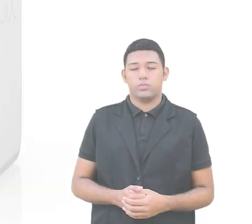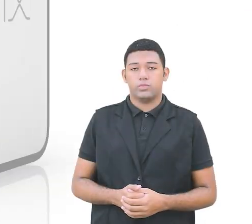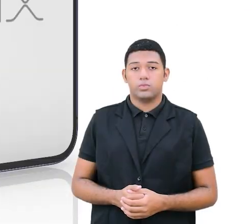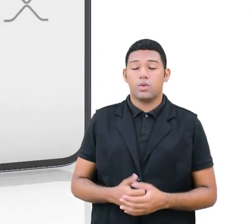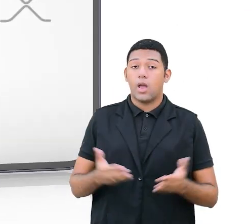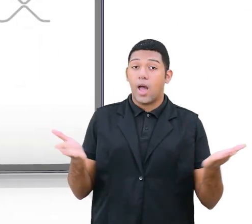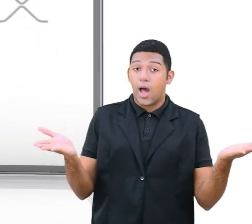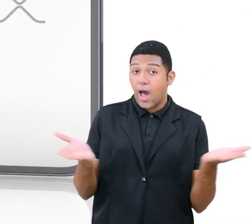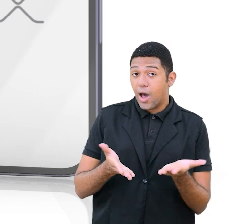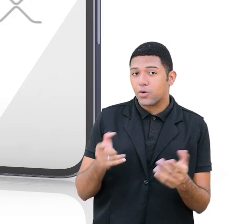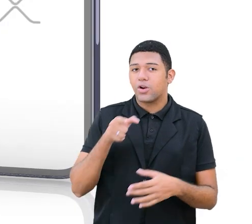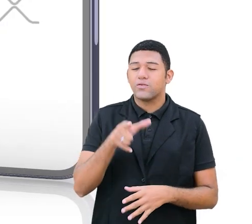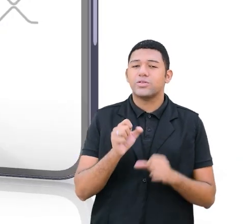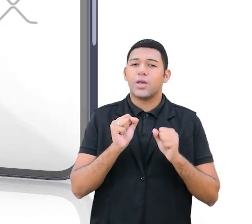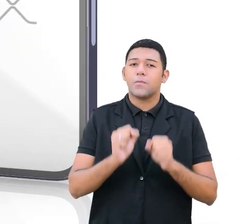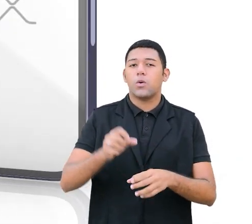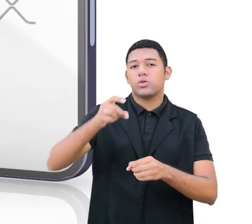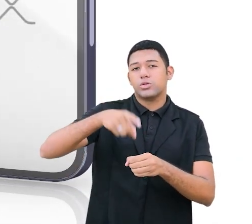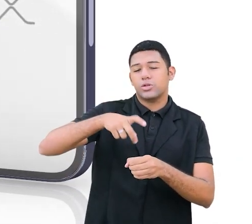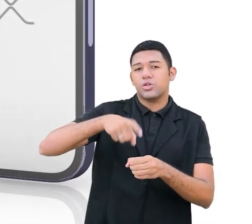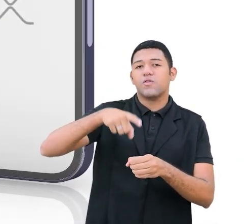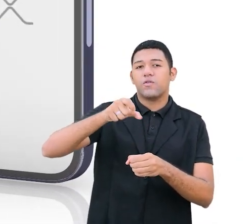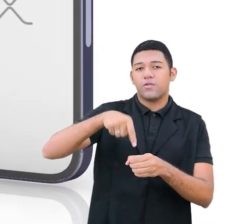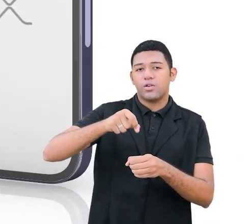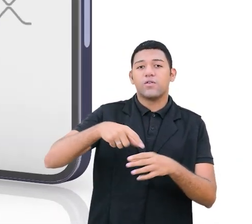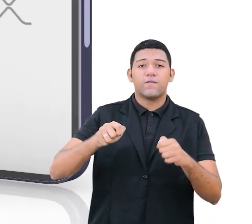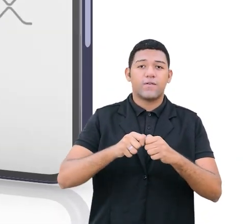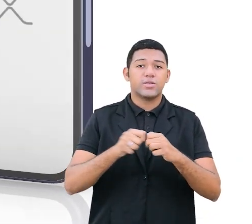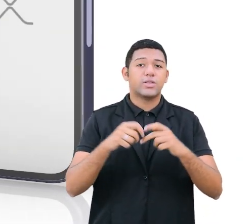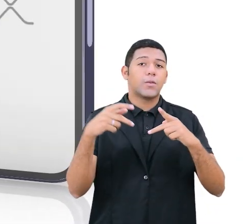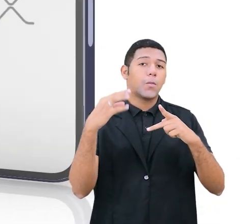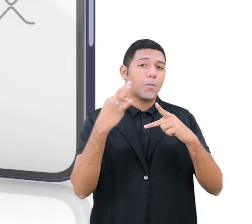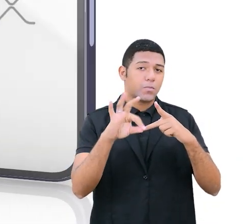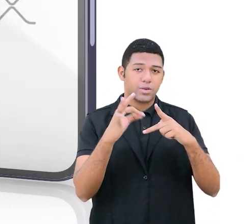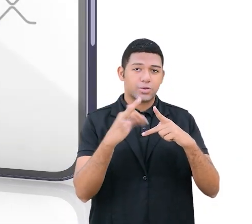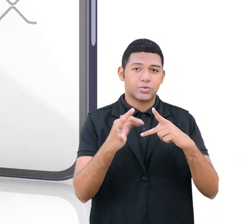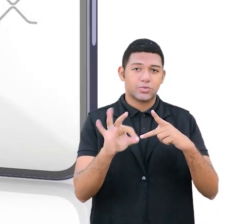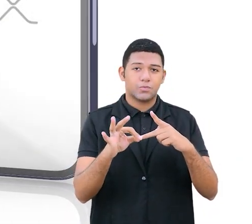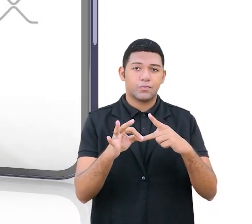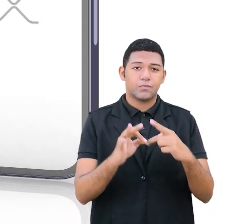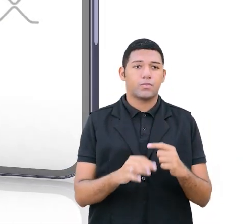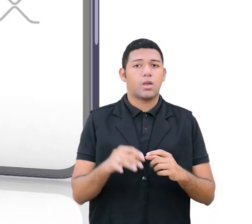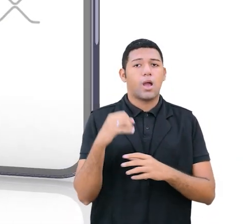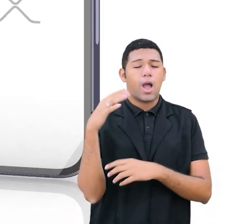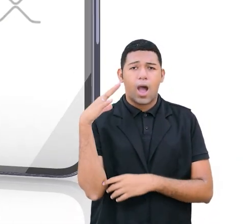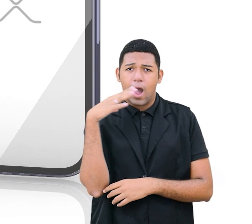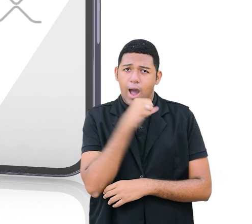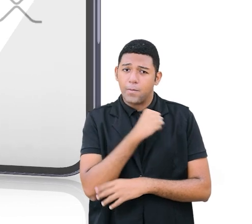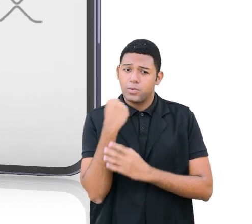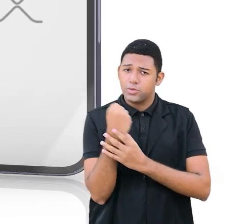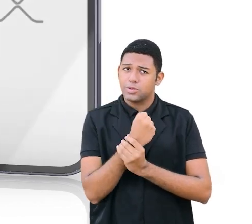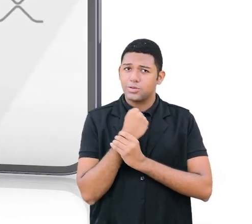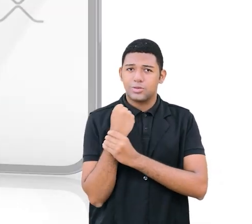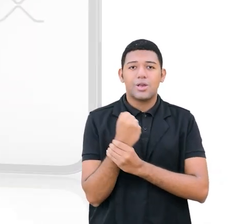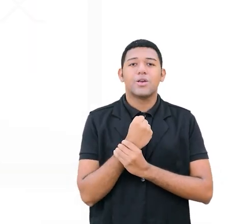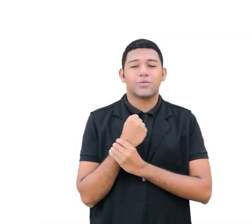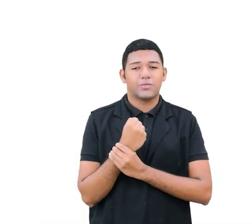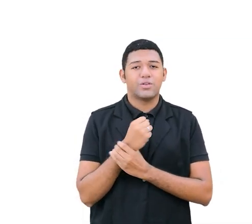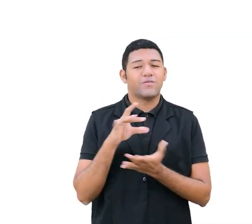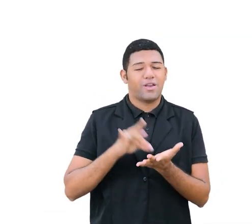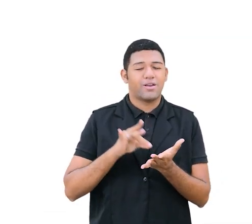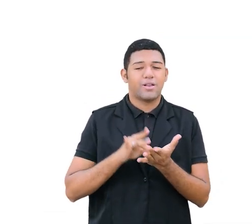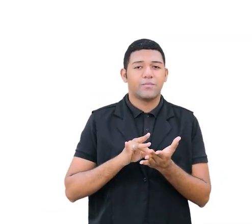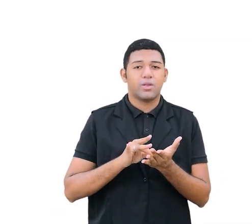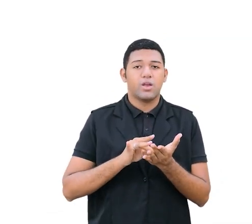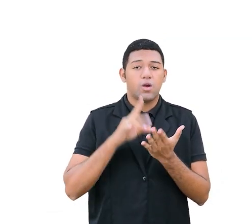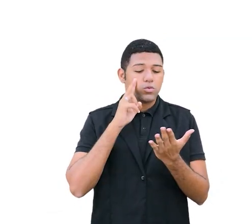agora você pode fazer a sua contribuição através do PIX uma operação rápida segura e sem custos abra o